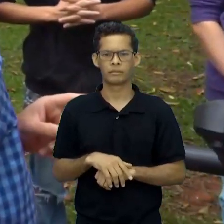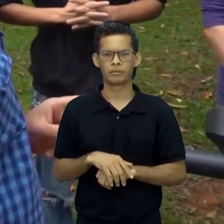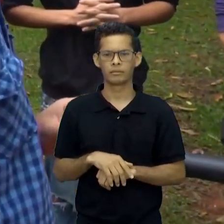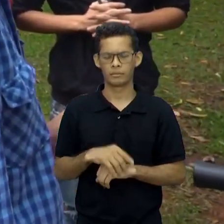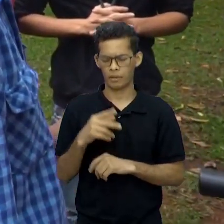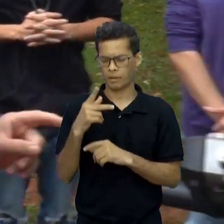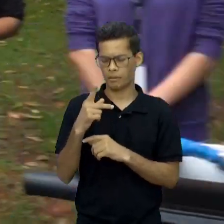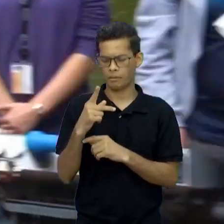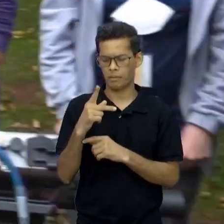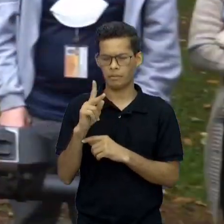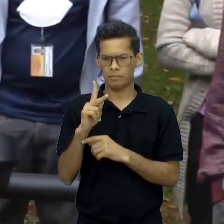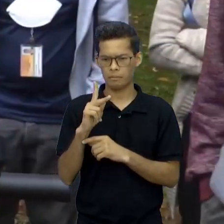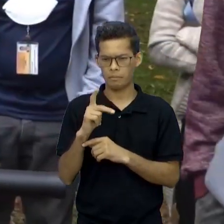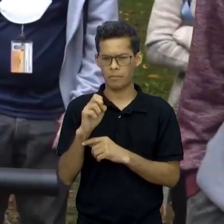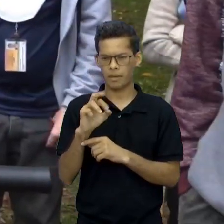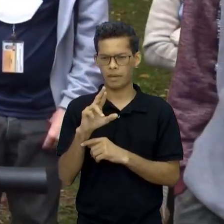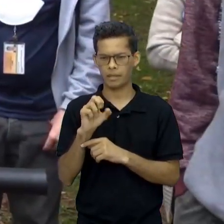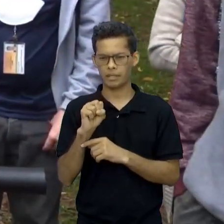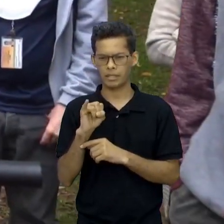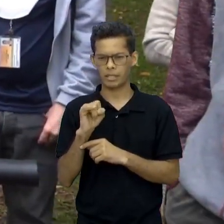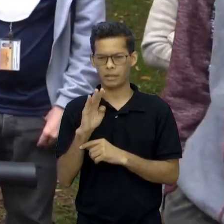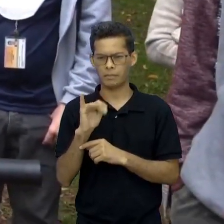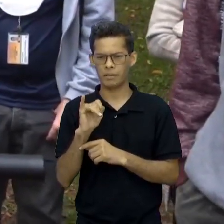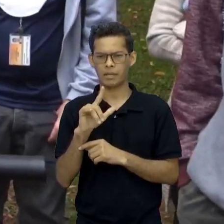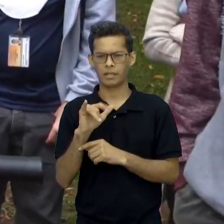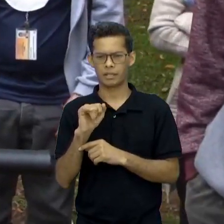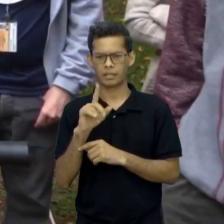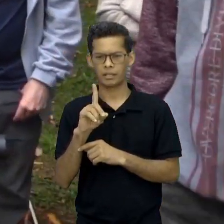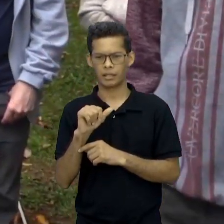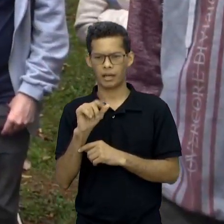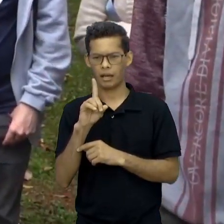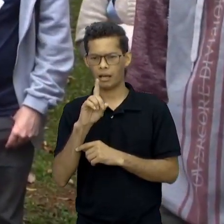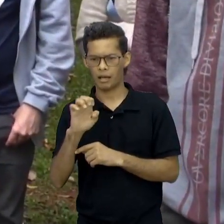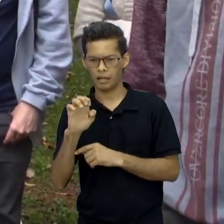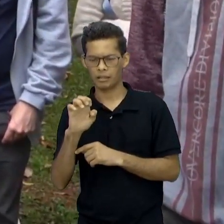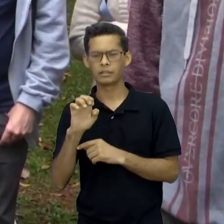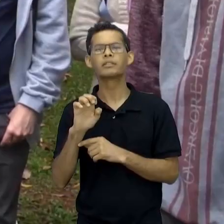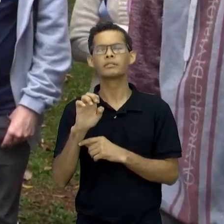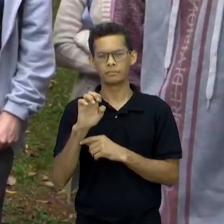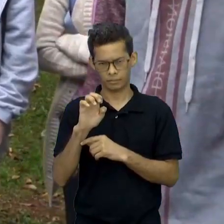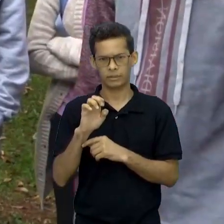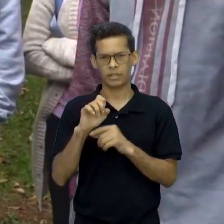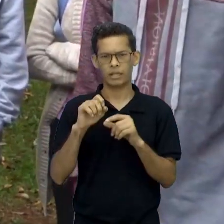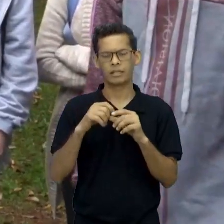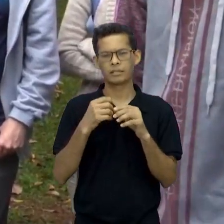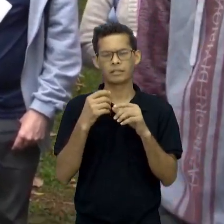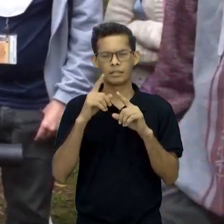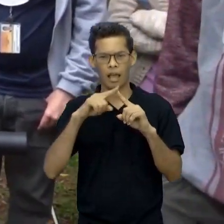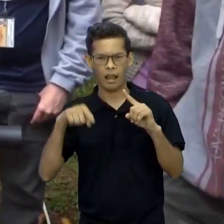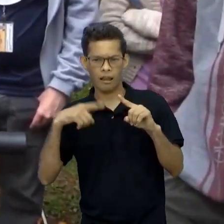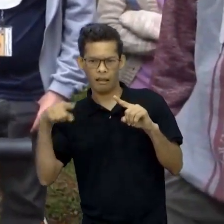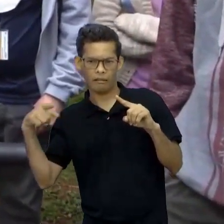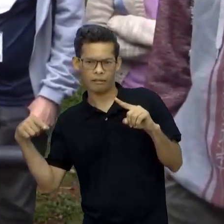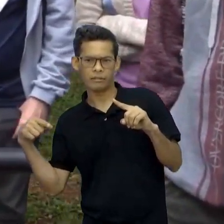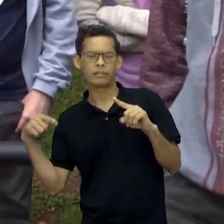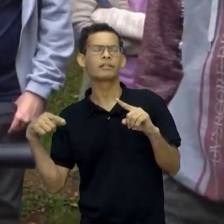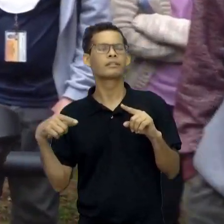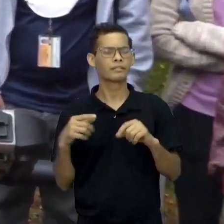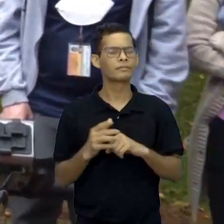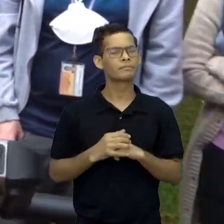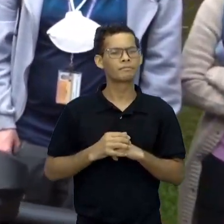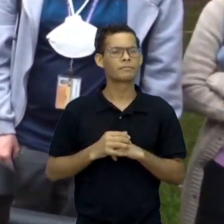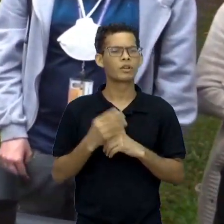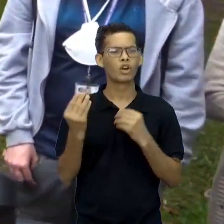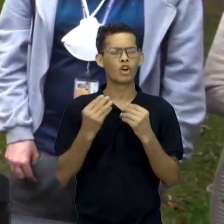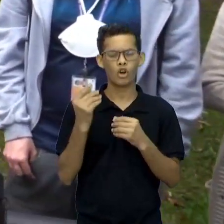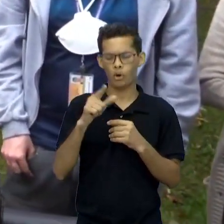Permissividade elétrica. Bem, os caras aprenderam, estão craques. E qual é a propriedade física que faz com que